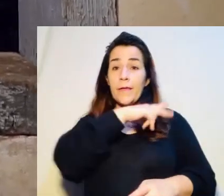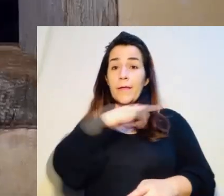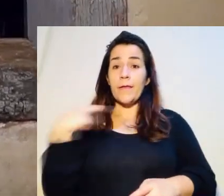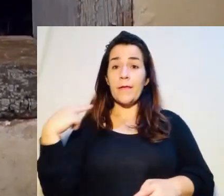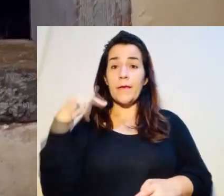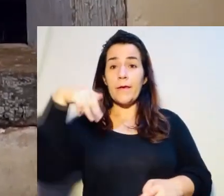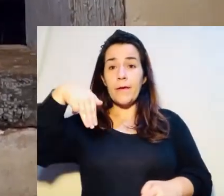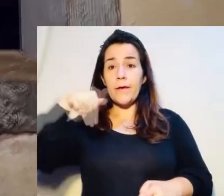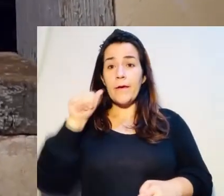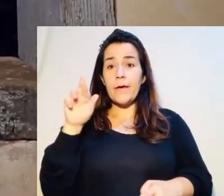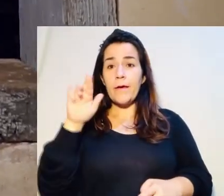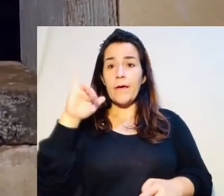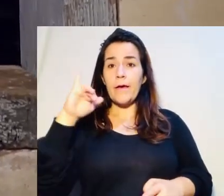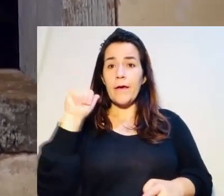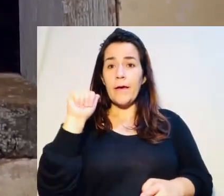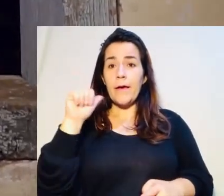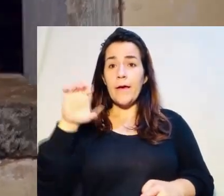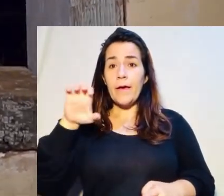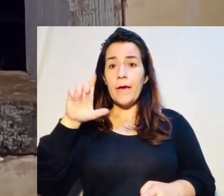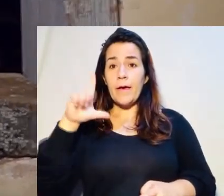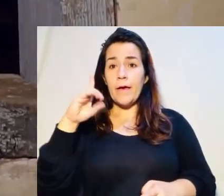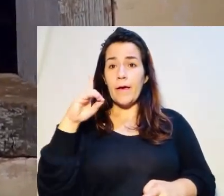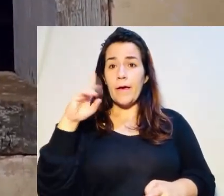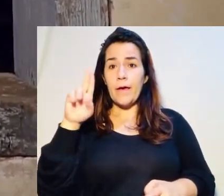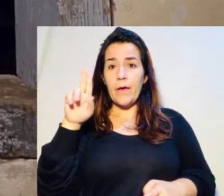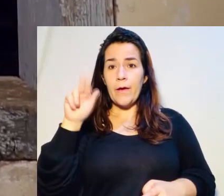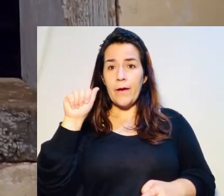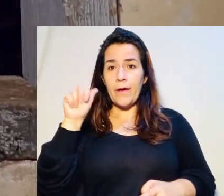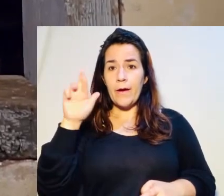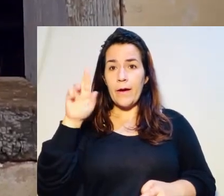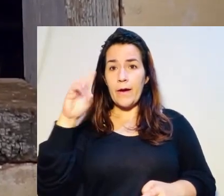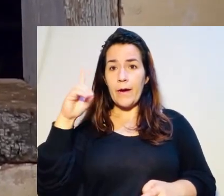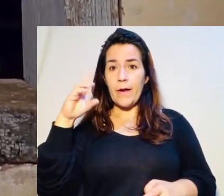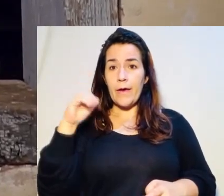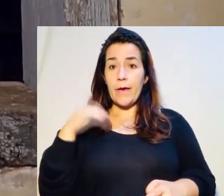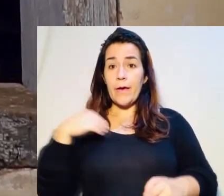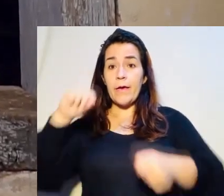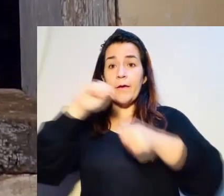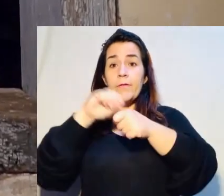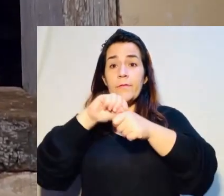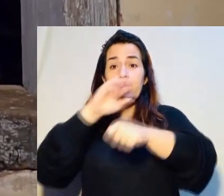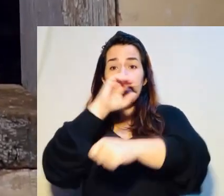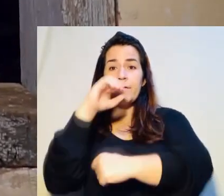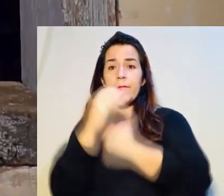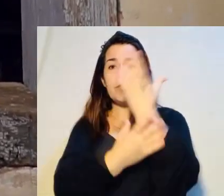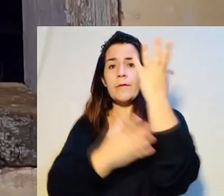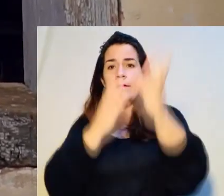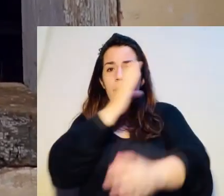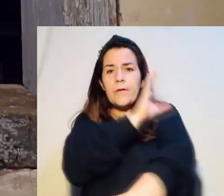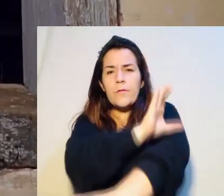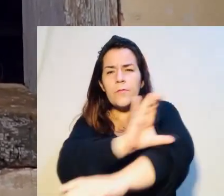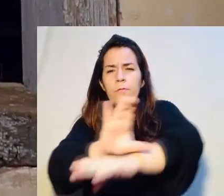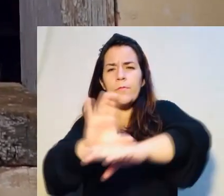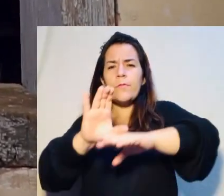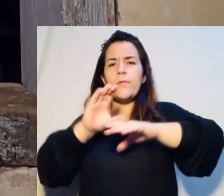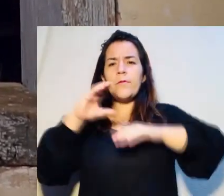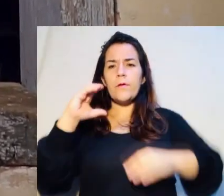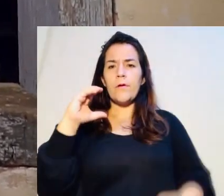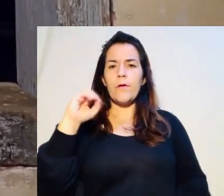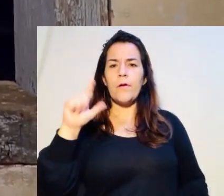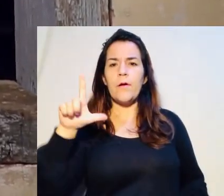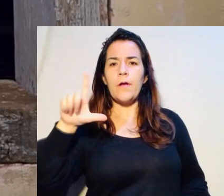Eu sou Maria Eduarda, mas pode chamar de Madu. Eu sou produtora cultural no coletivo